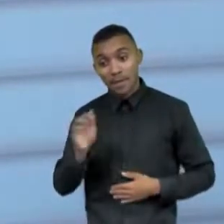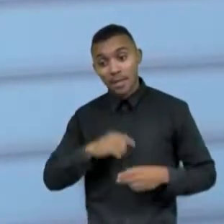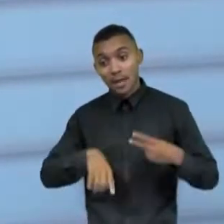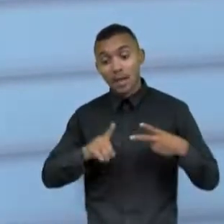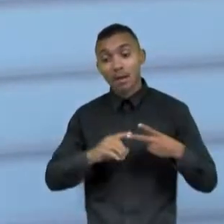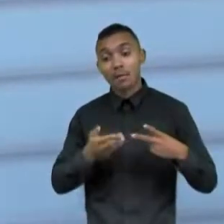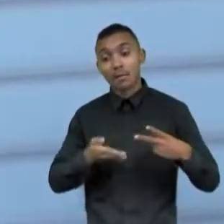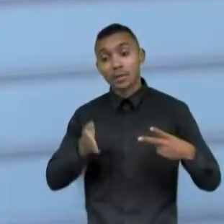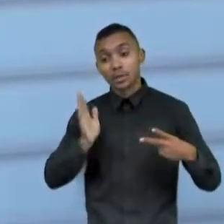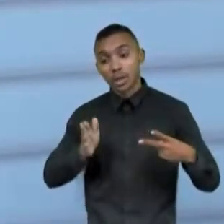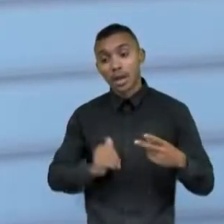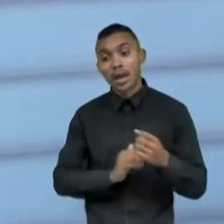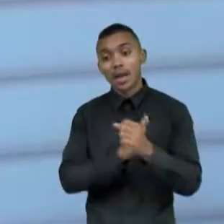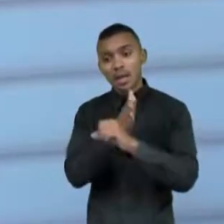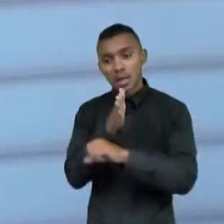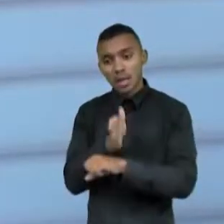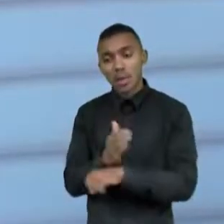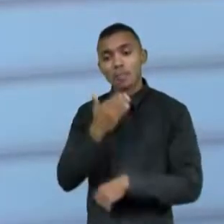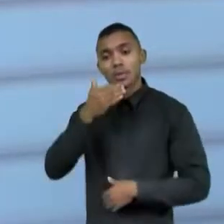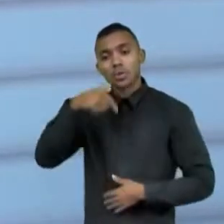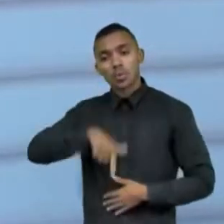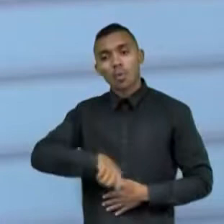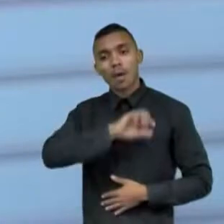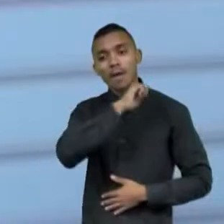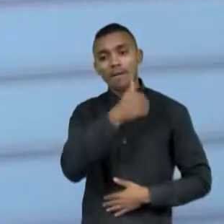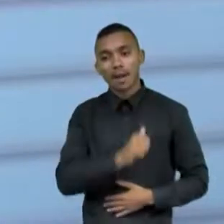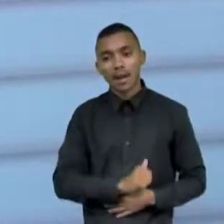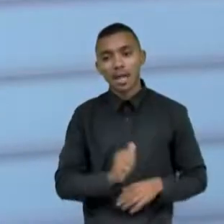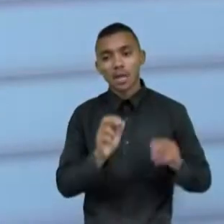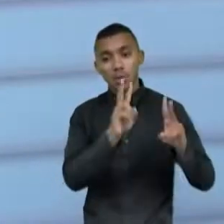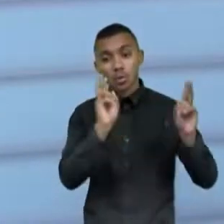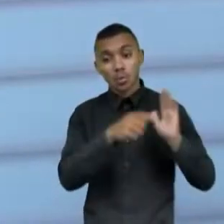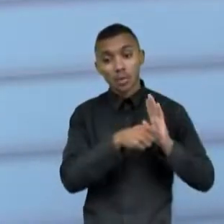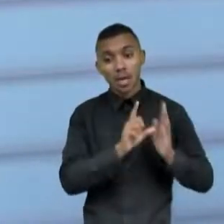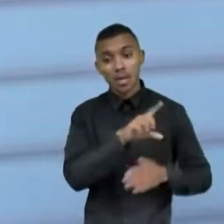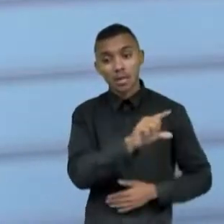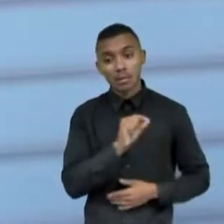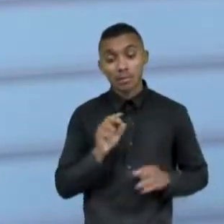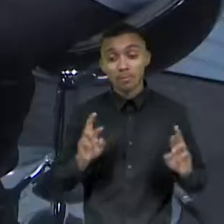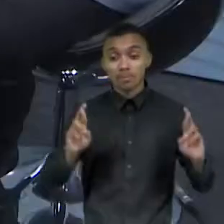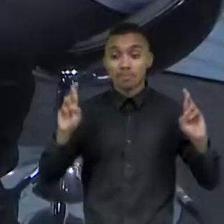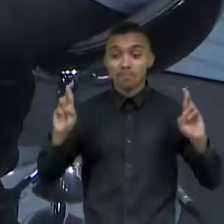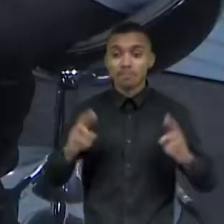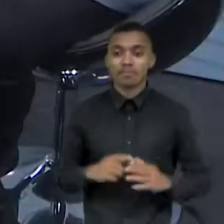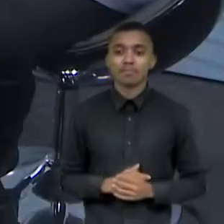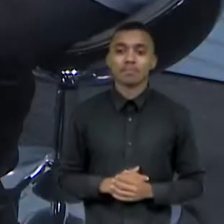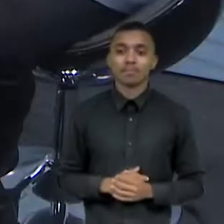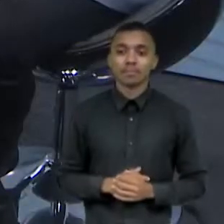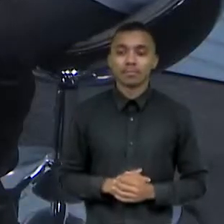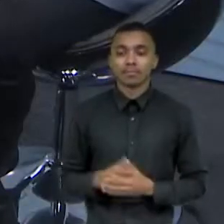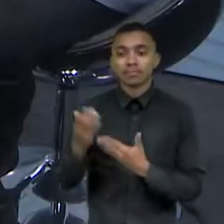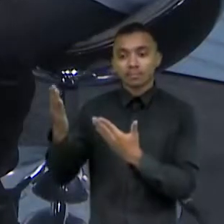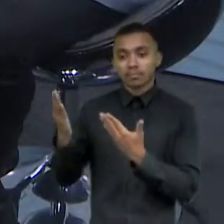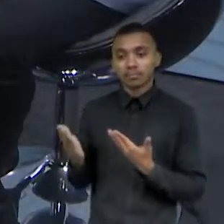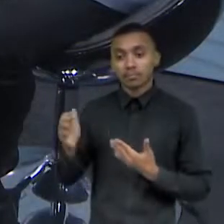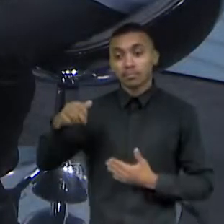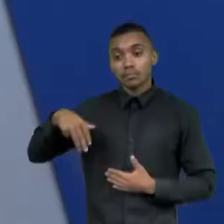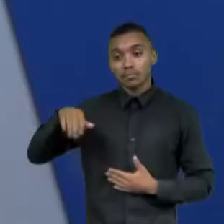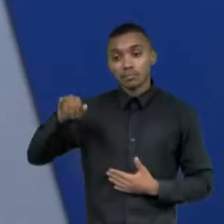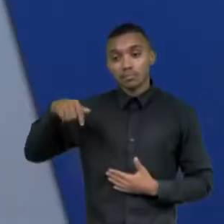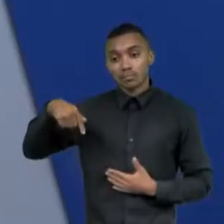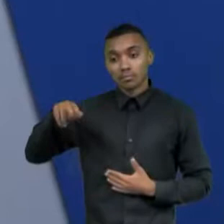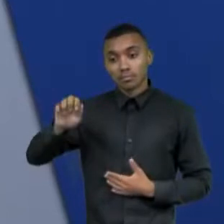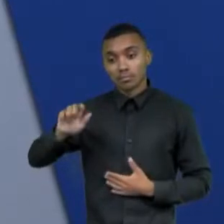também estão nessa ação, irão recorrer dessa decisão. Assim a gente espera. Muito bem. Miguel Rodrigues, do